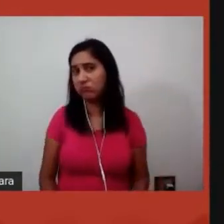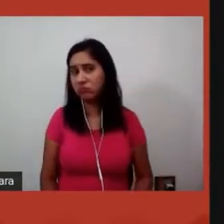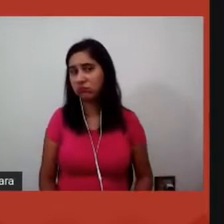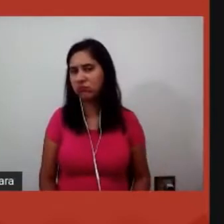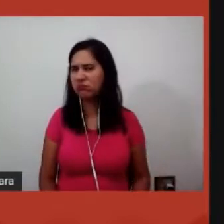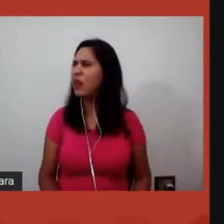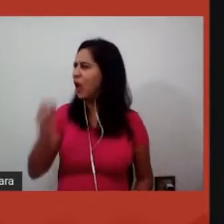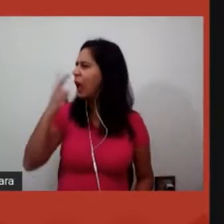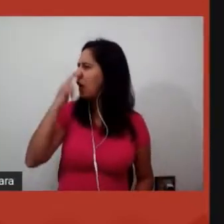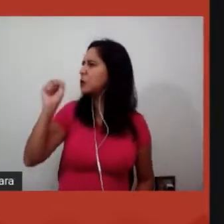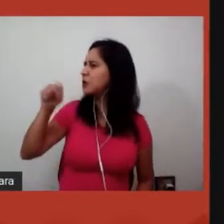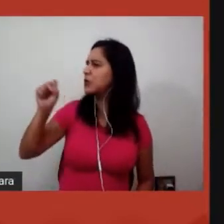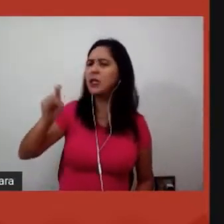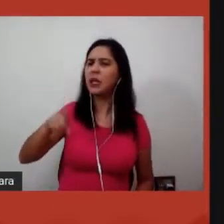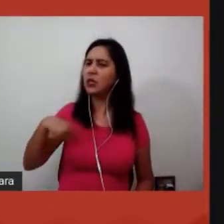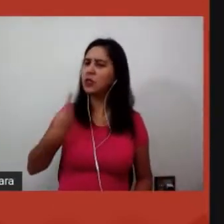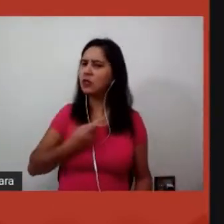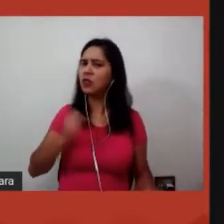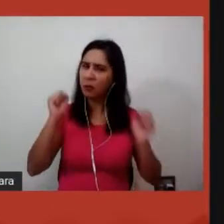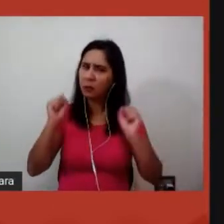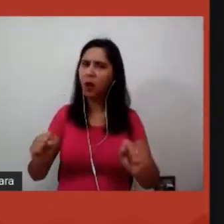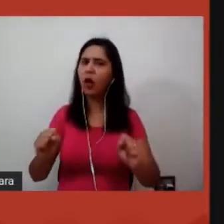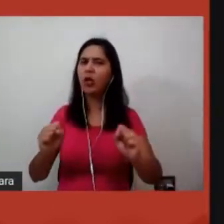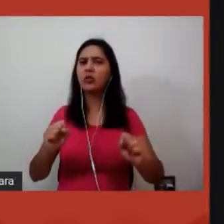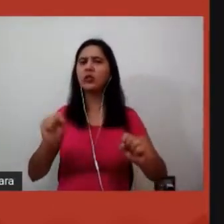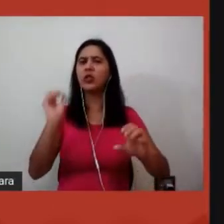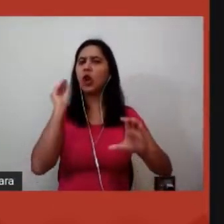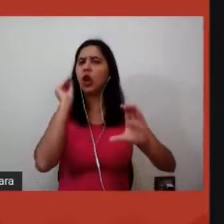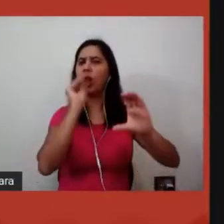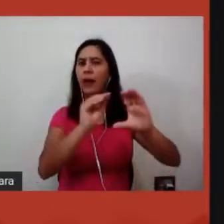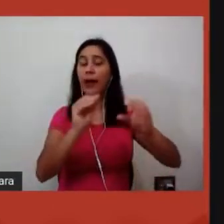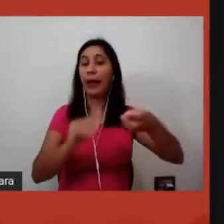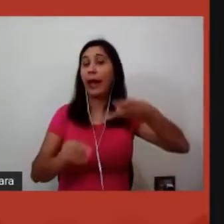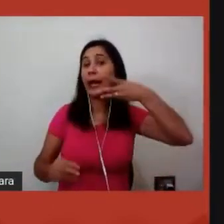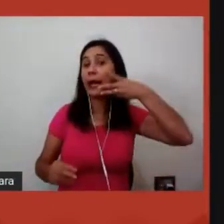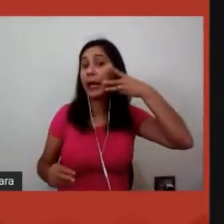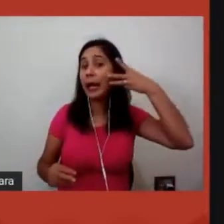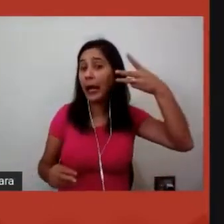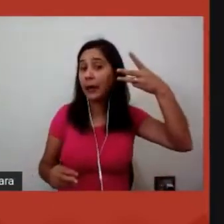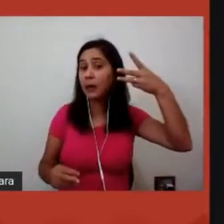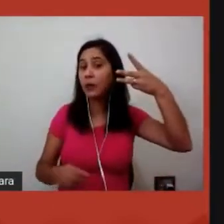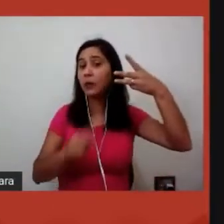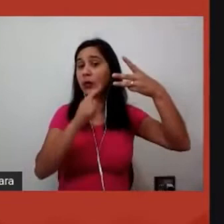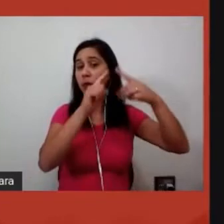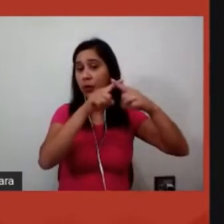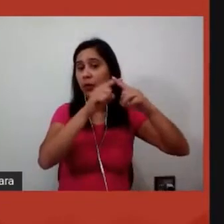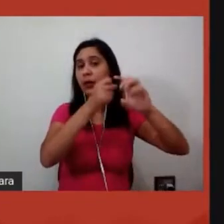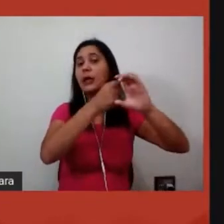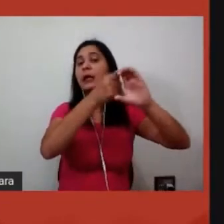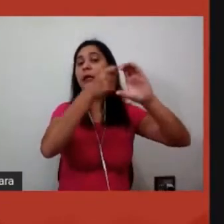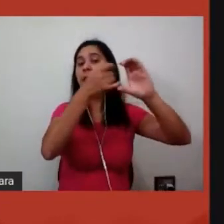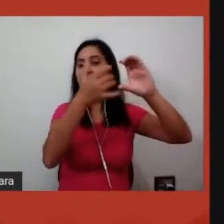Acho que sim, acho que podemos falar as características dos gatos.